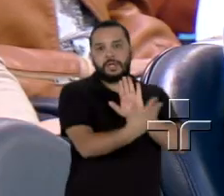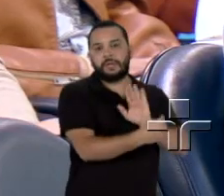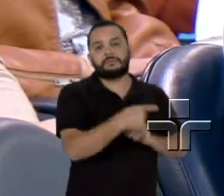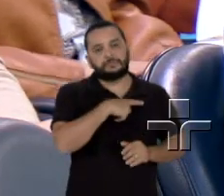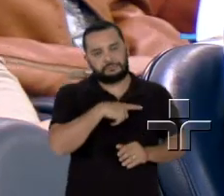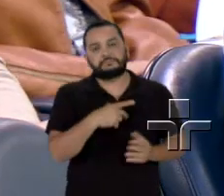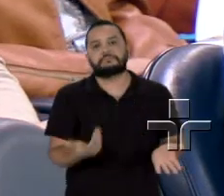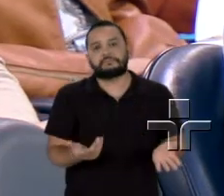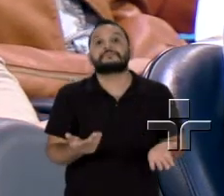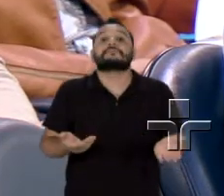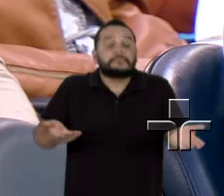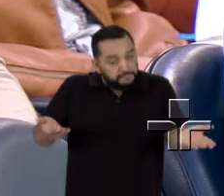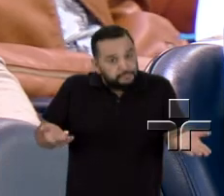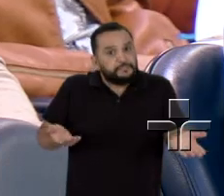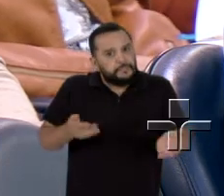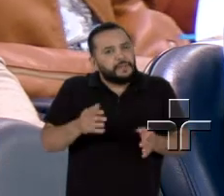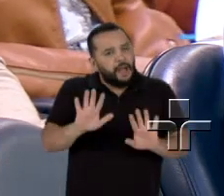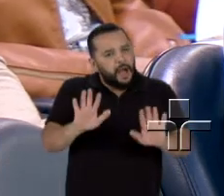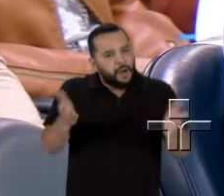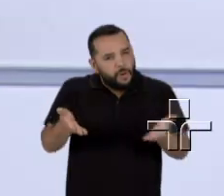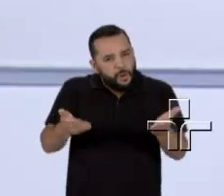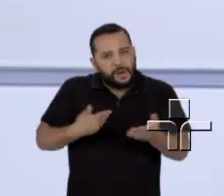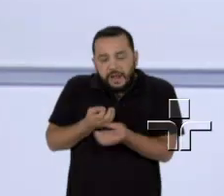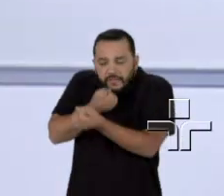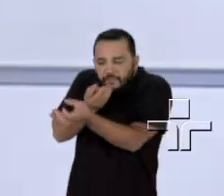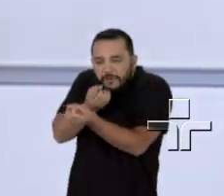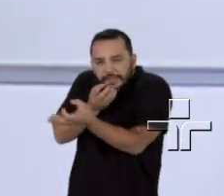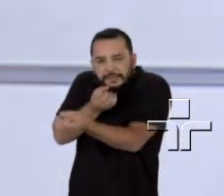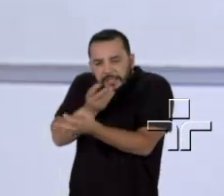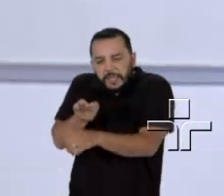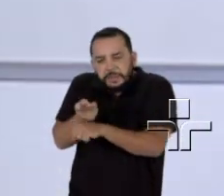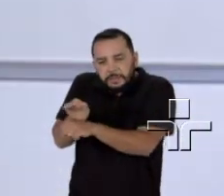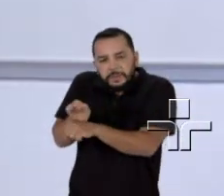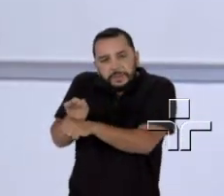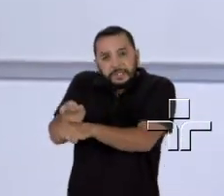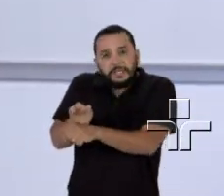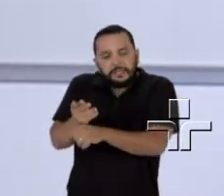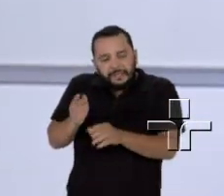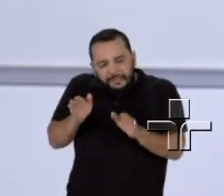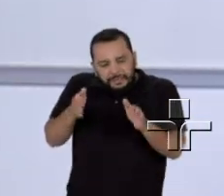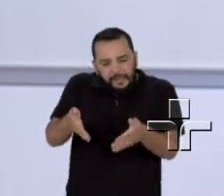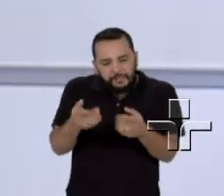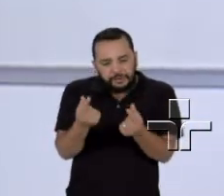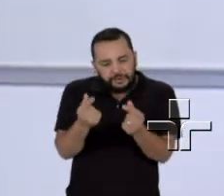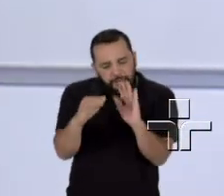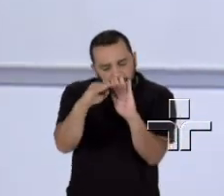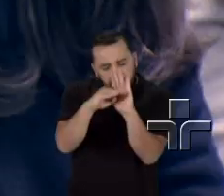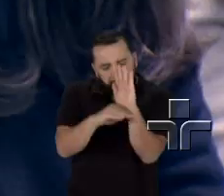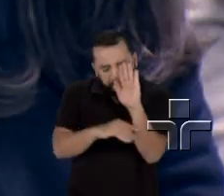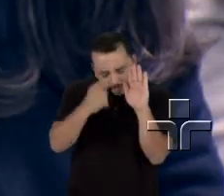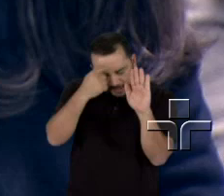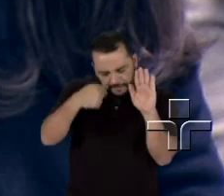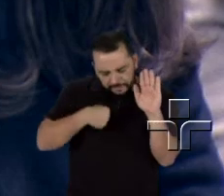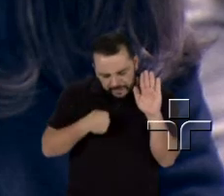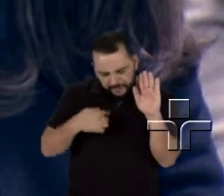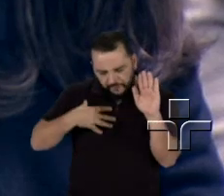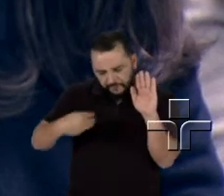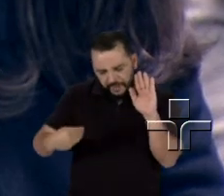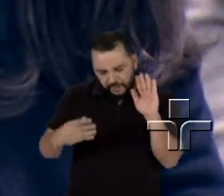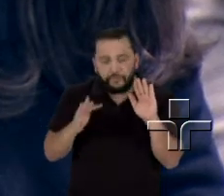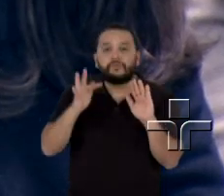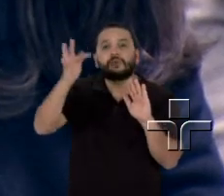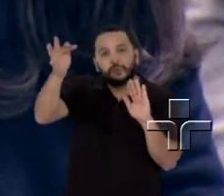vamos lá buscar informações dedique um tempo às suas finanças pense em você nos filhos e no